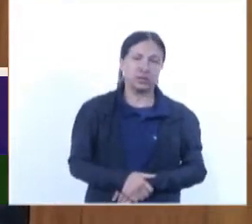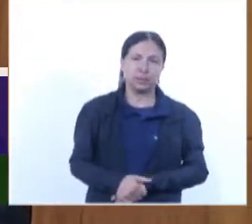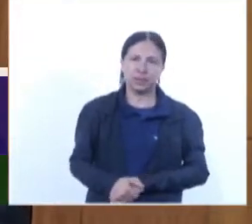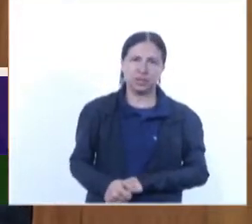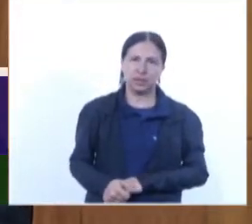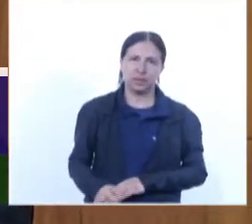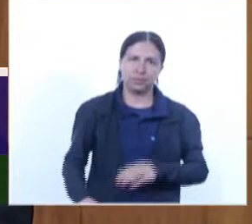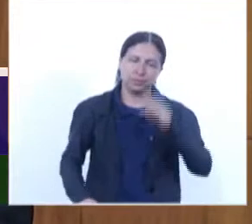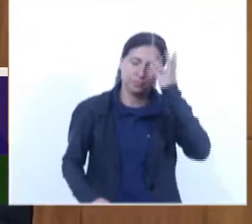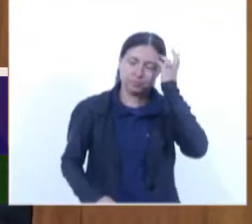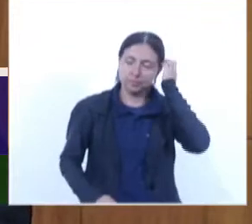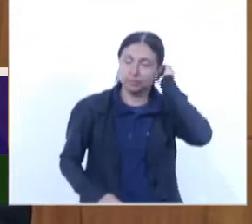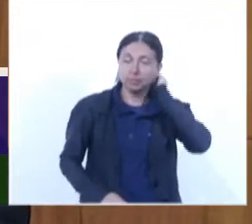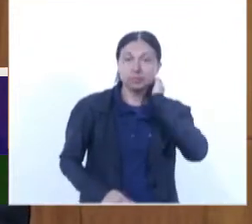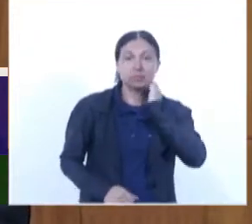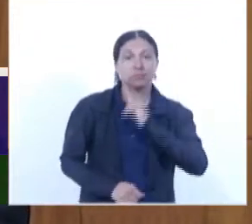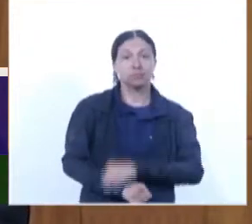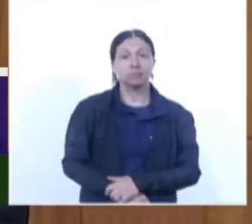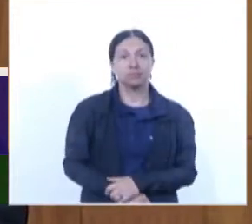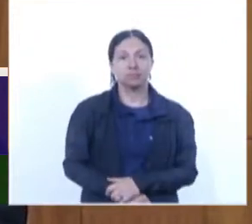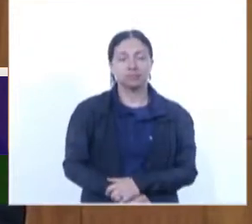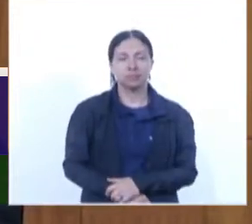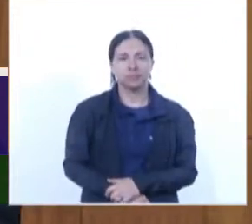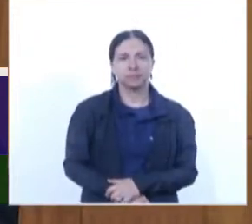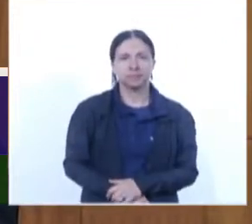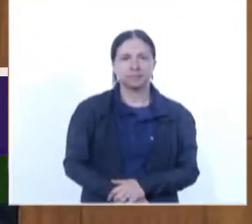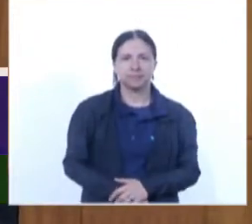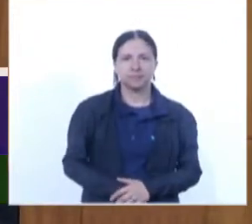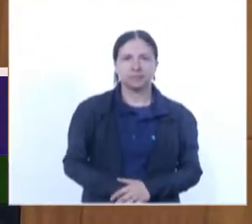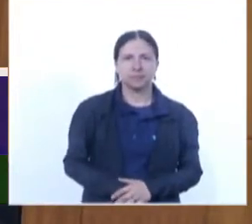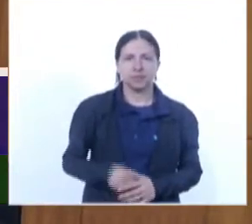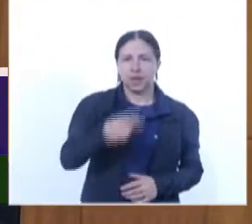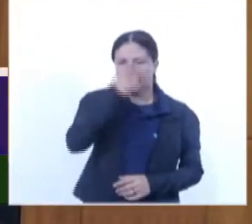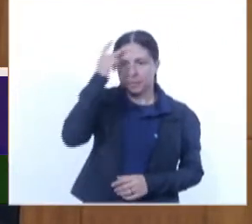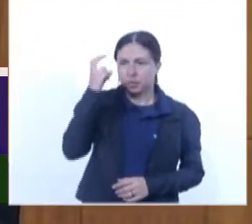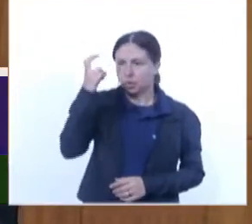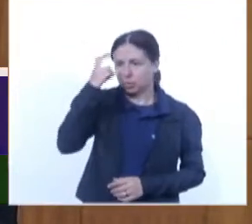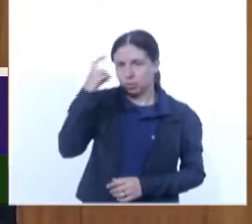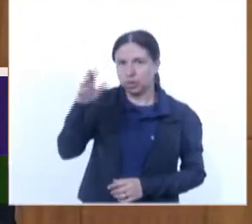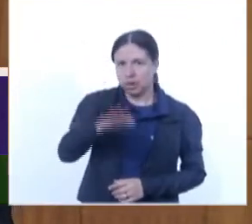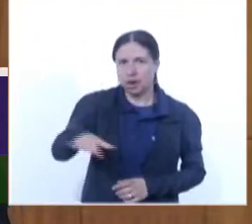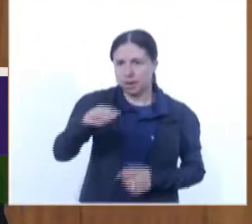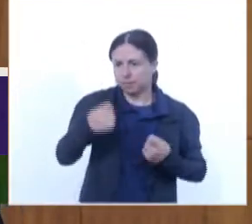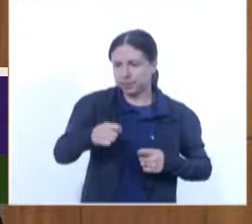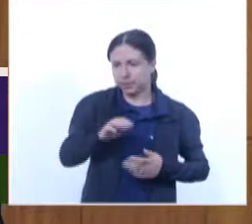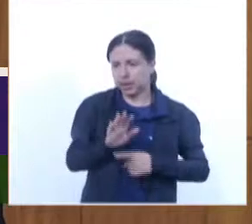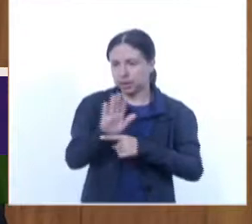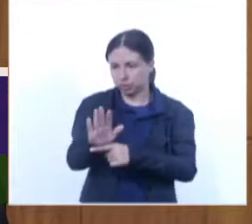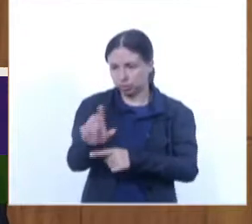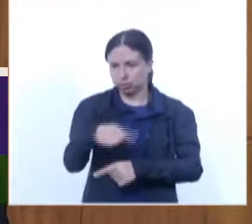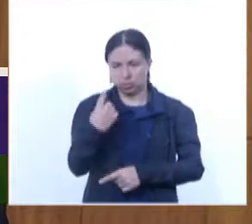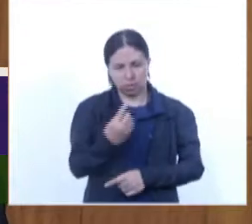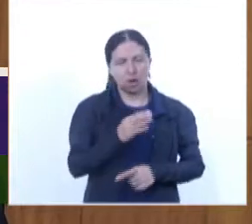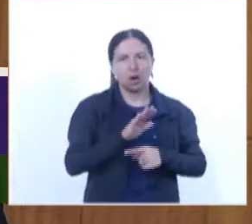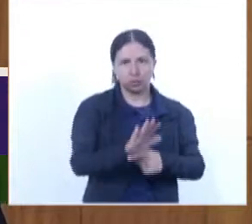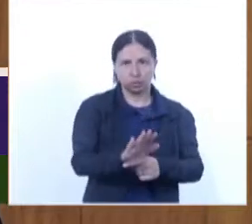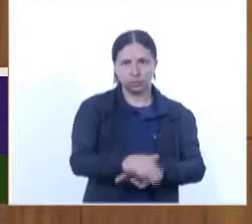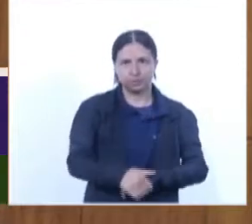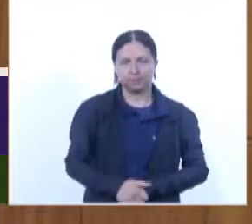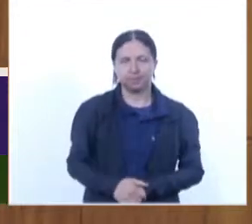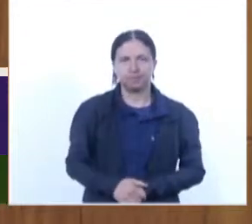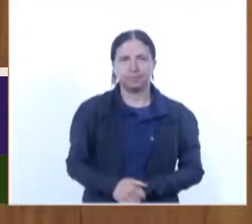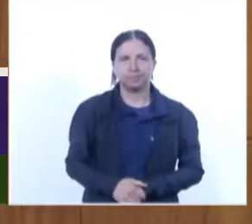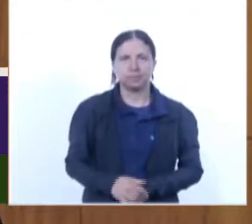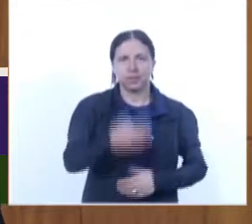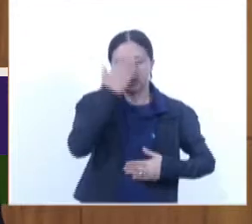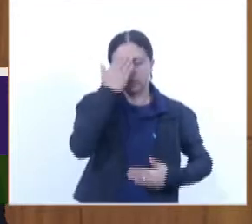o auxilia os produtores culturais quem precisar de auxílio estamos à disposição também gostaria de agradecer também todos